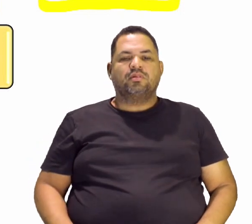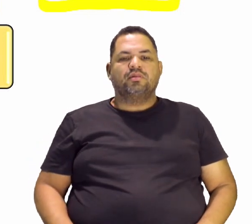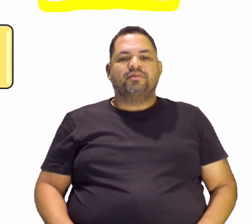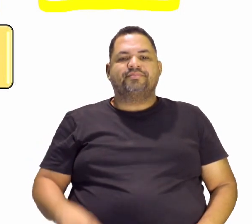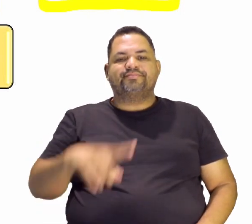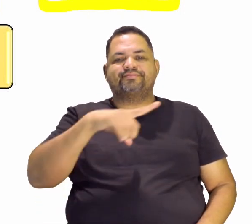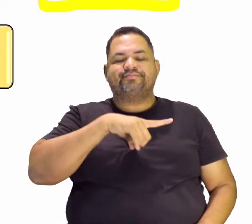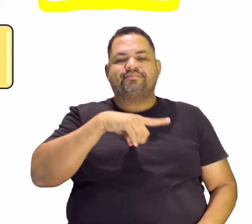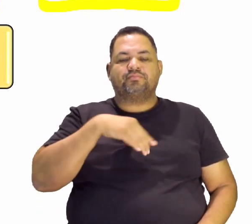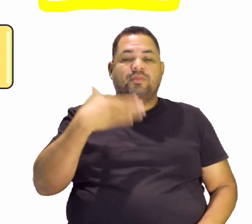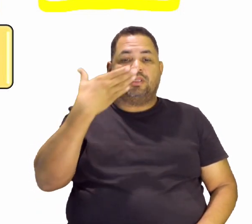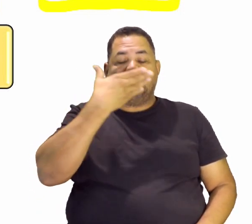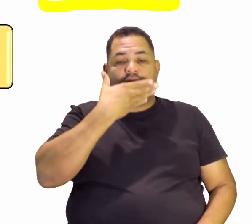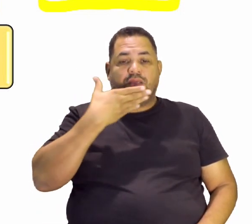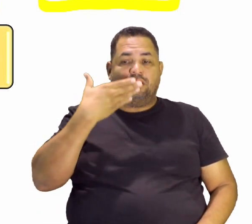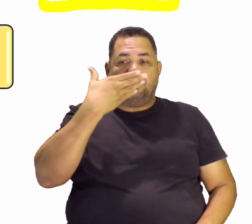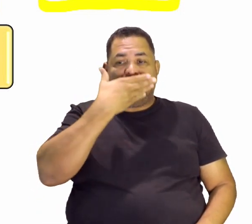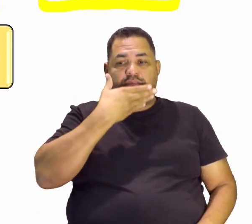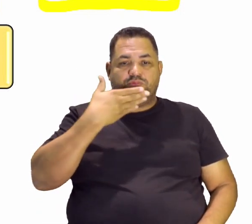temos aí